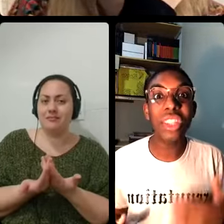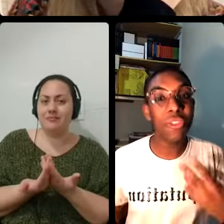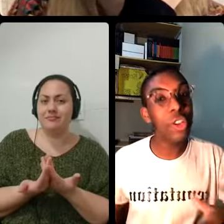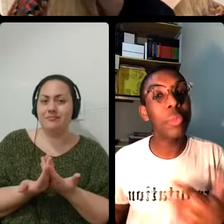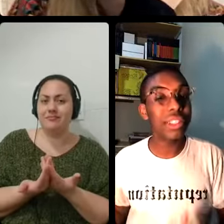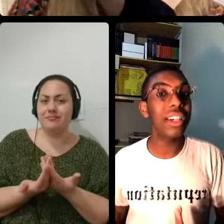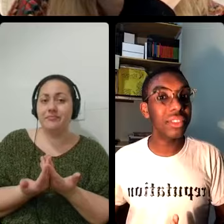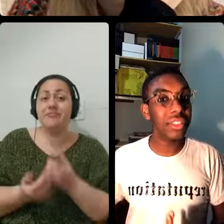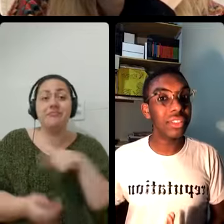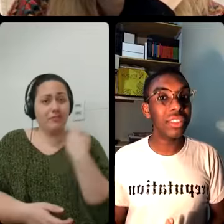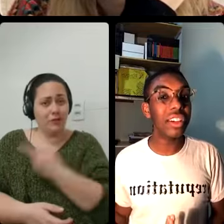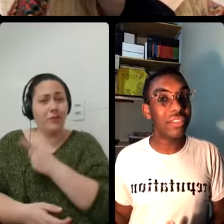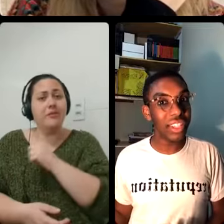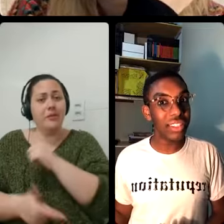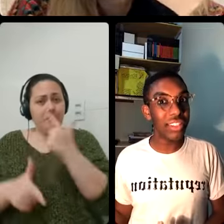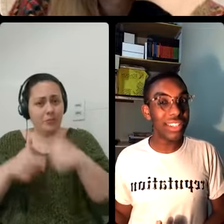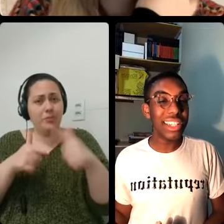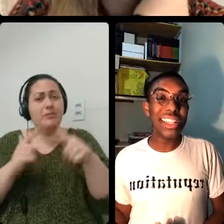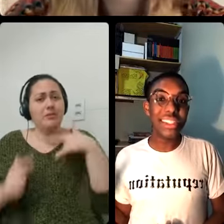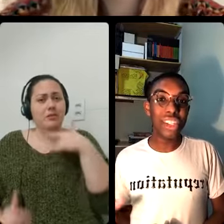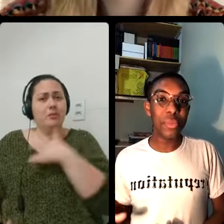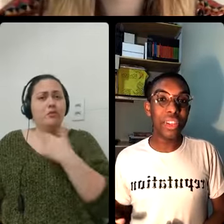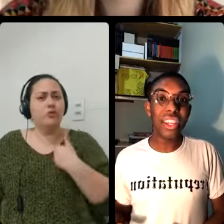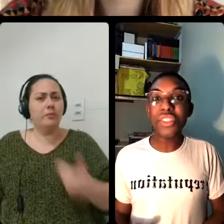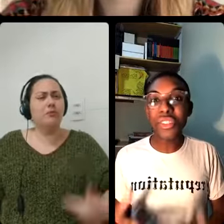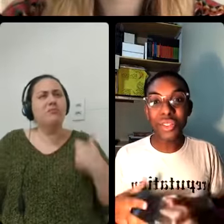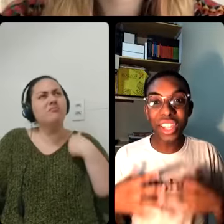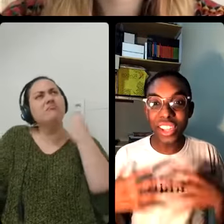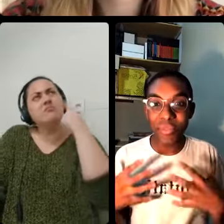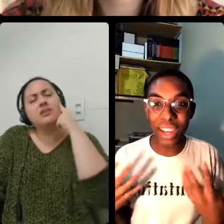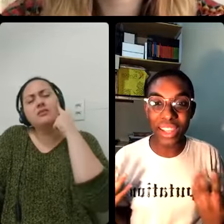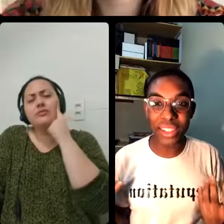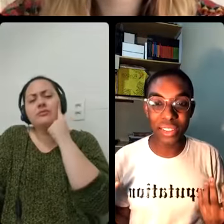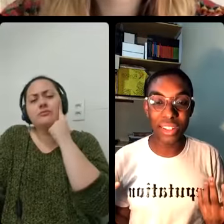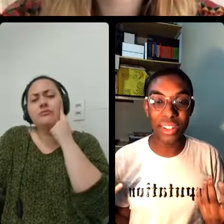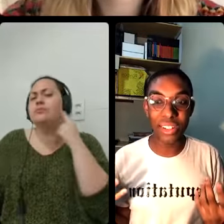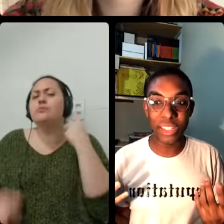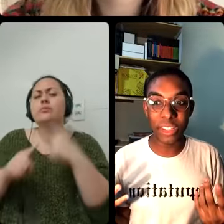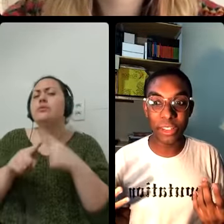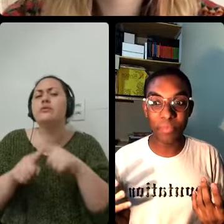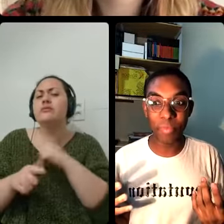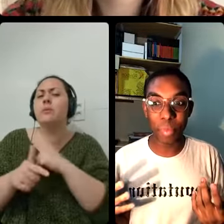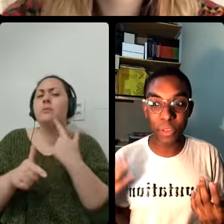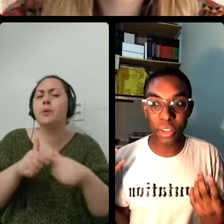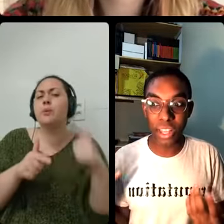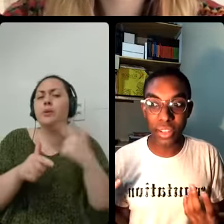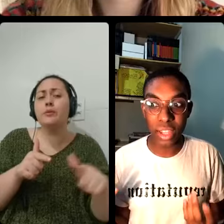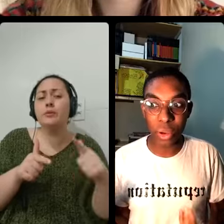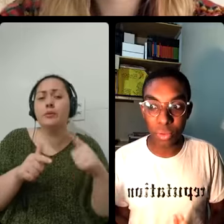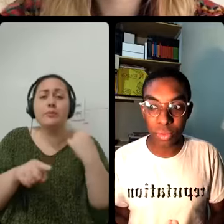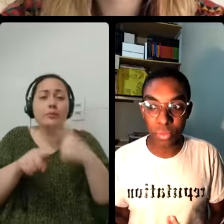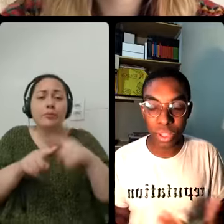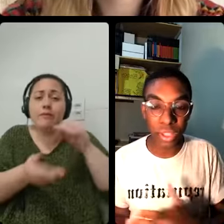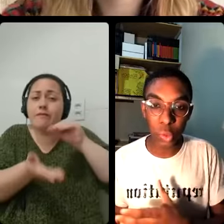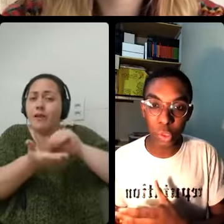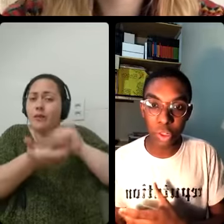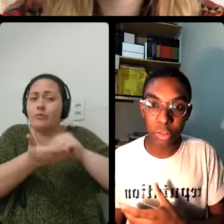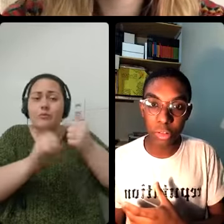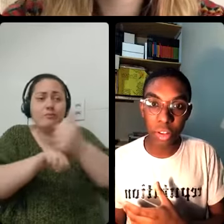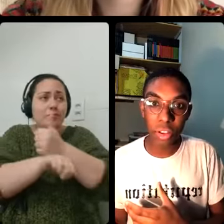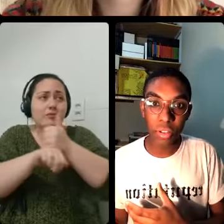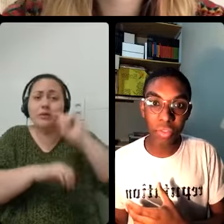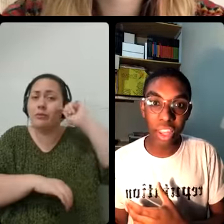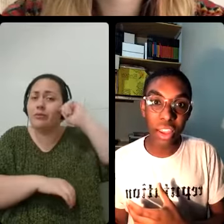pública, eu até fico pensando nisso. Talvez seja porque a gente não tem mais profissionais negros na